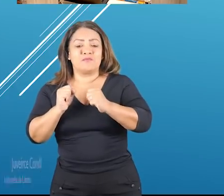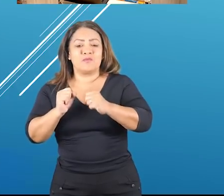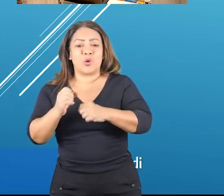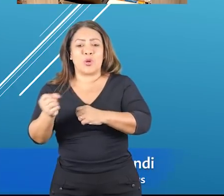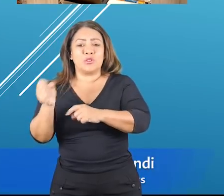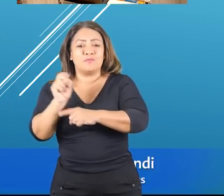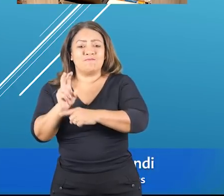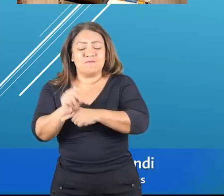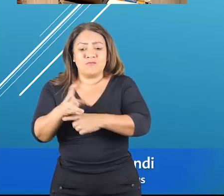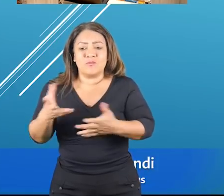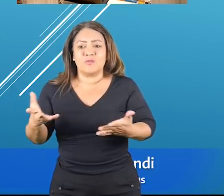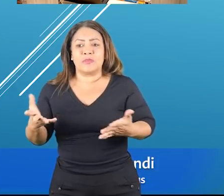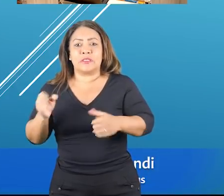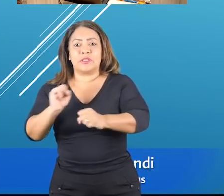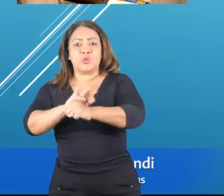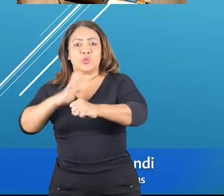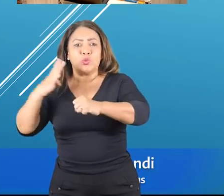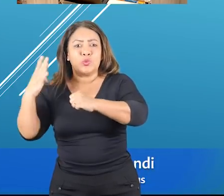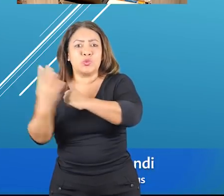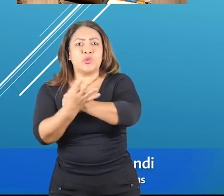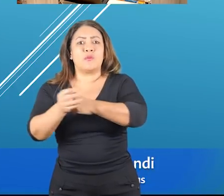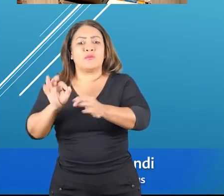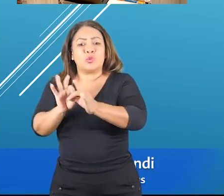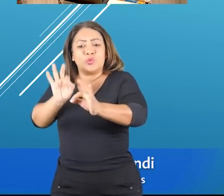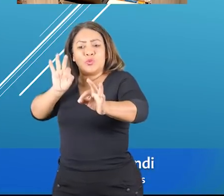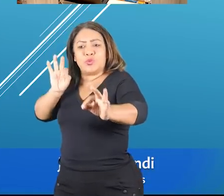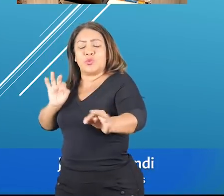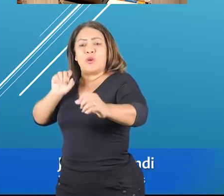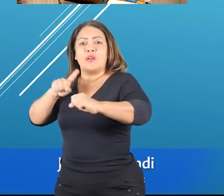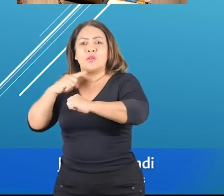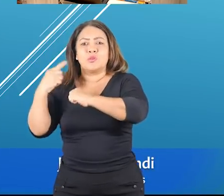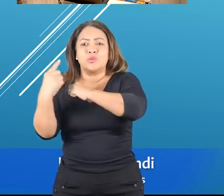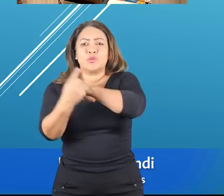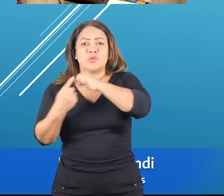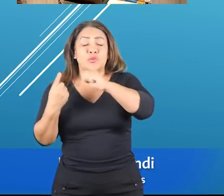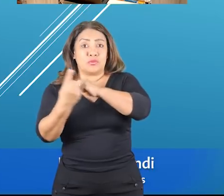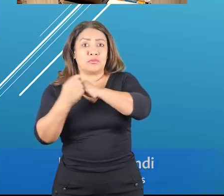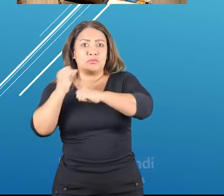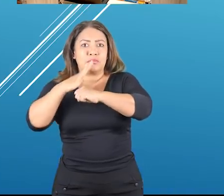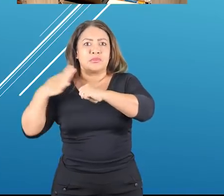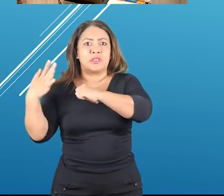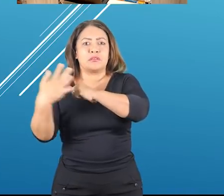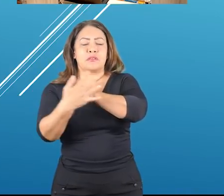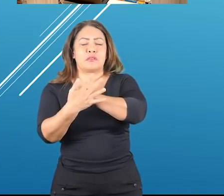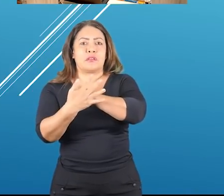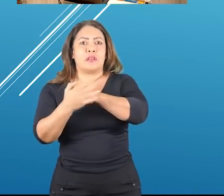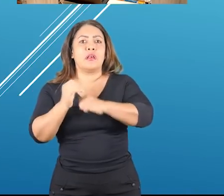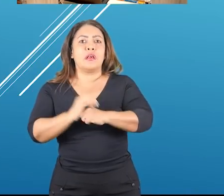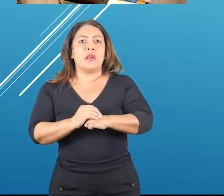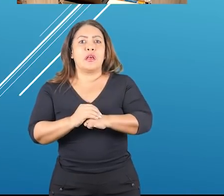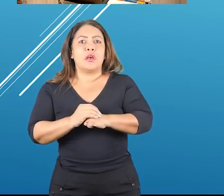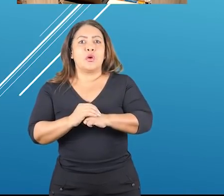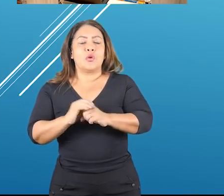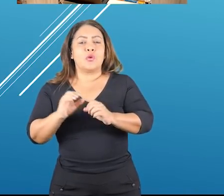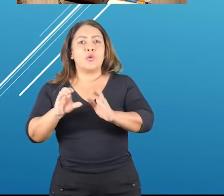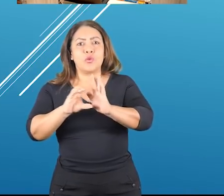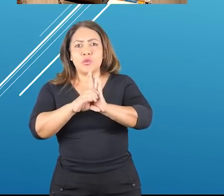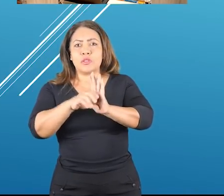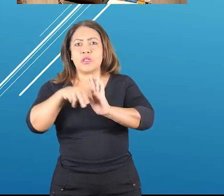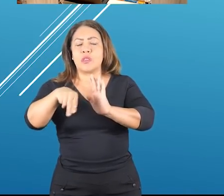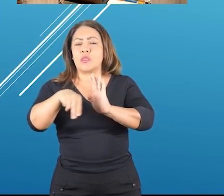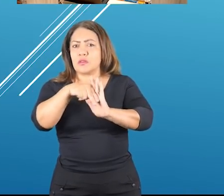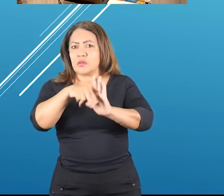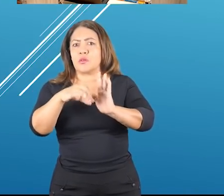e, consequentemente, esse distanciamento social, o Conselho Nacional de Educação